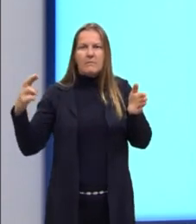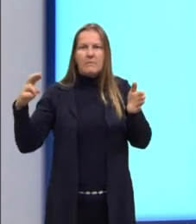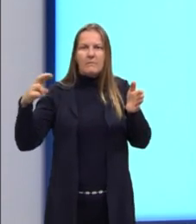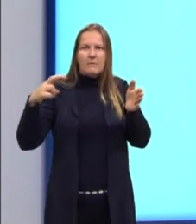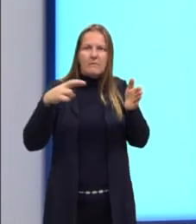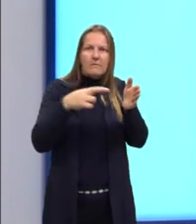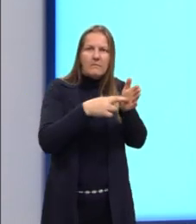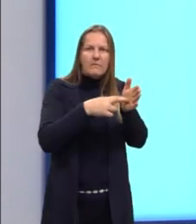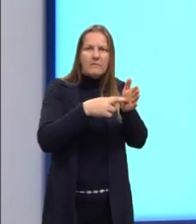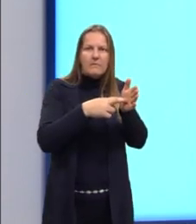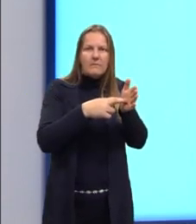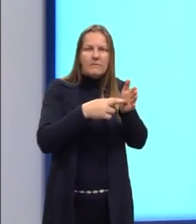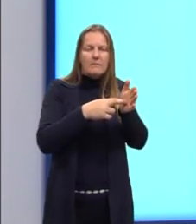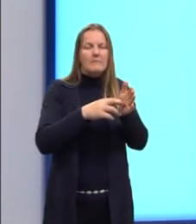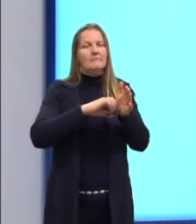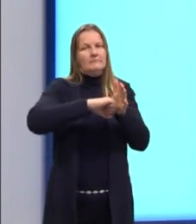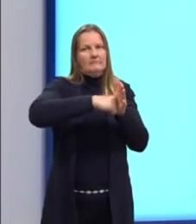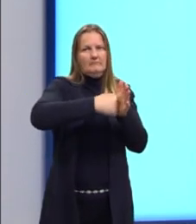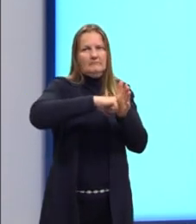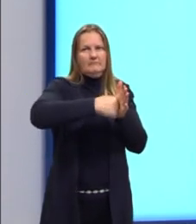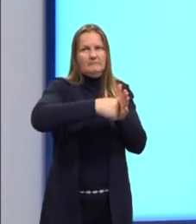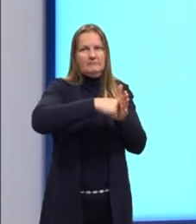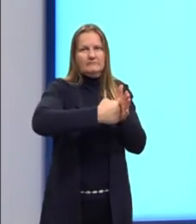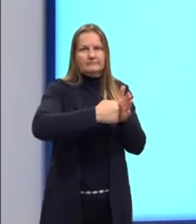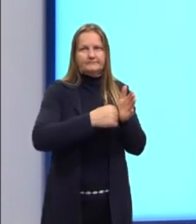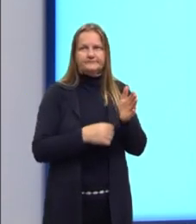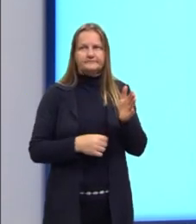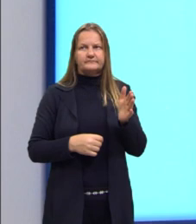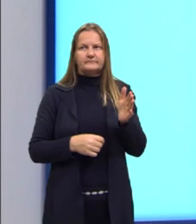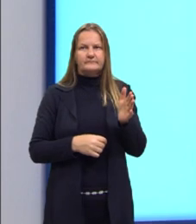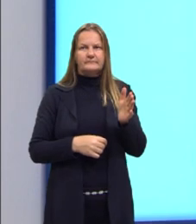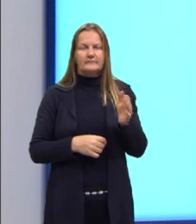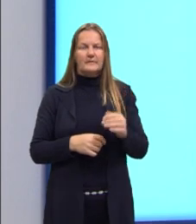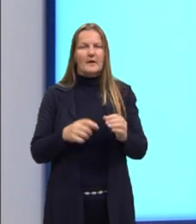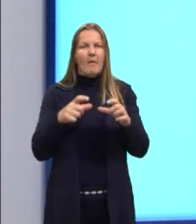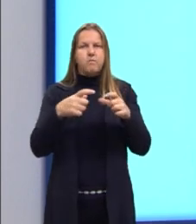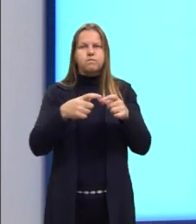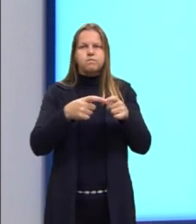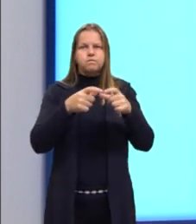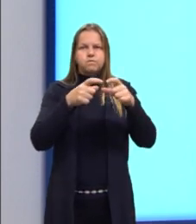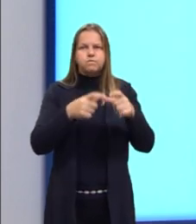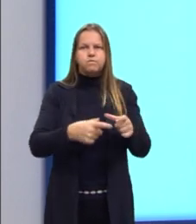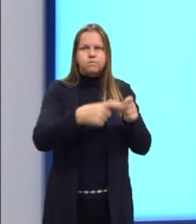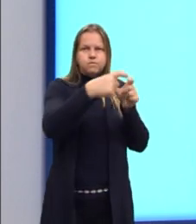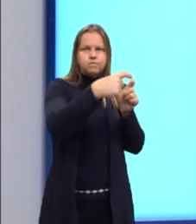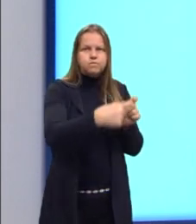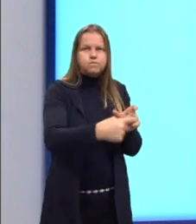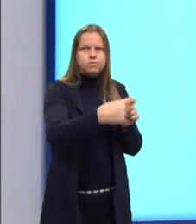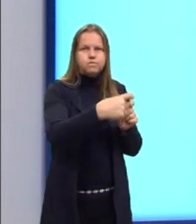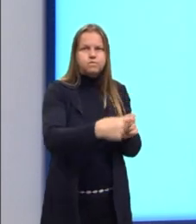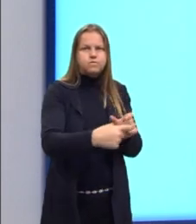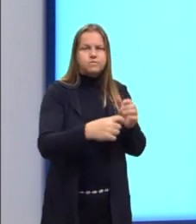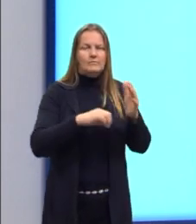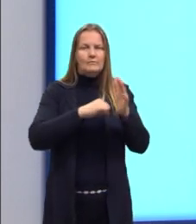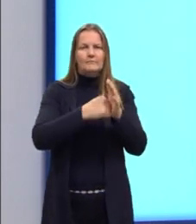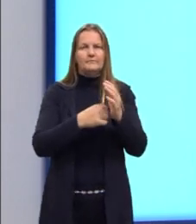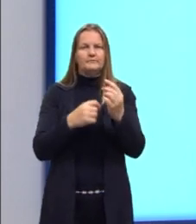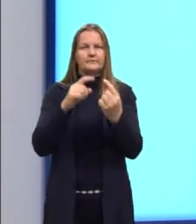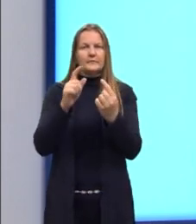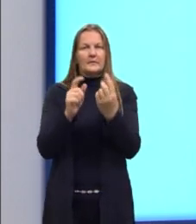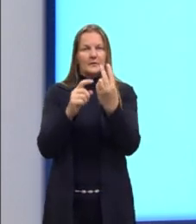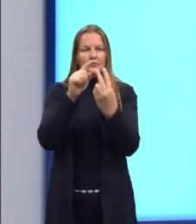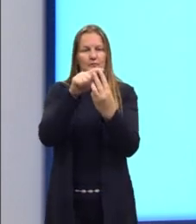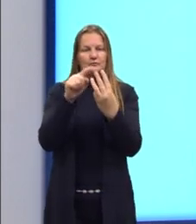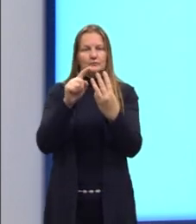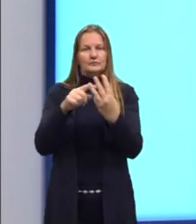parede de concreto espessa não é bem grossa para poder barrar então A alfa barra no papel a Beta